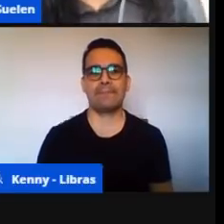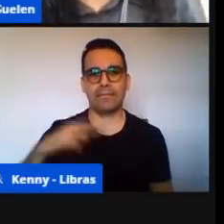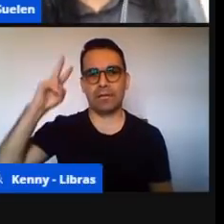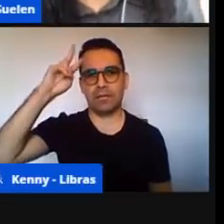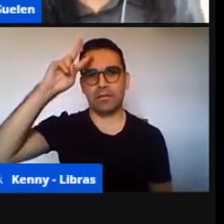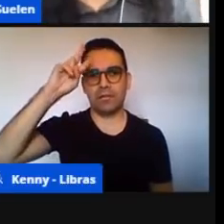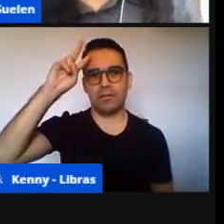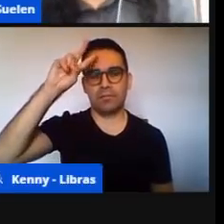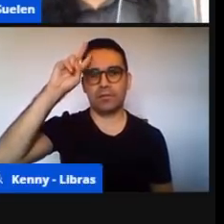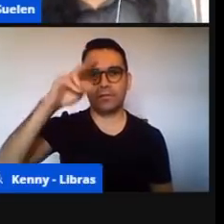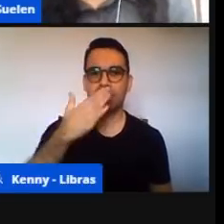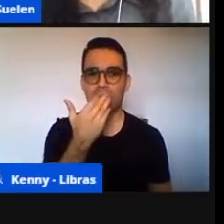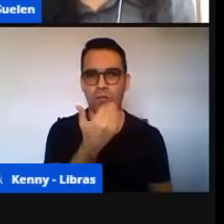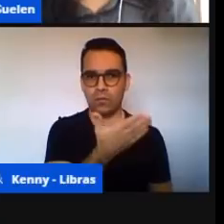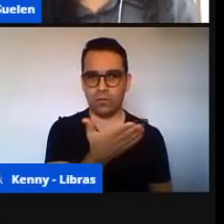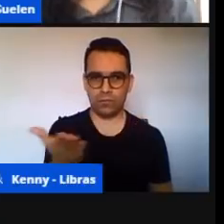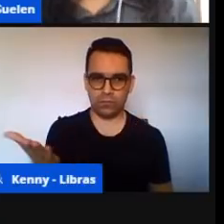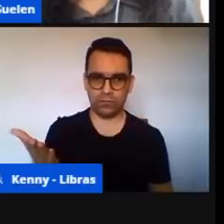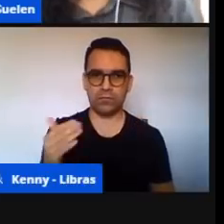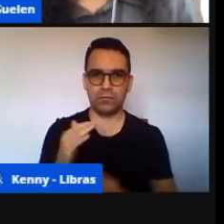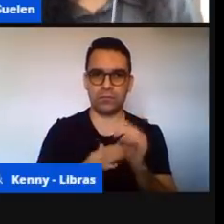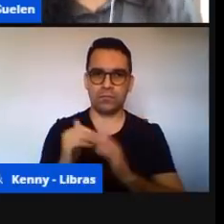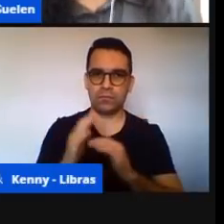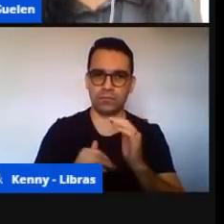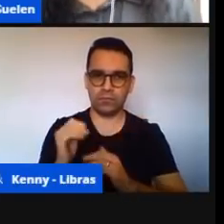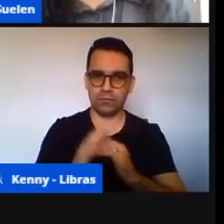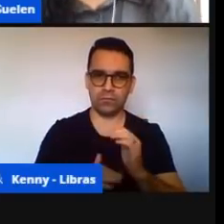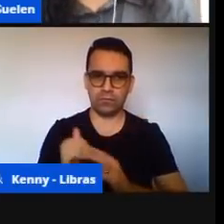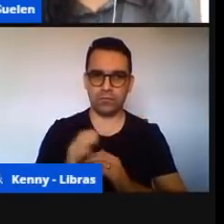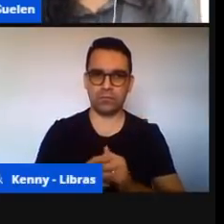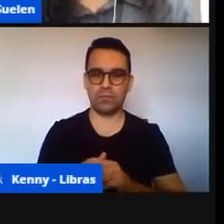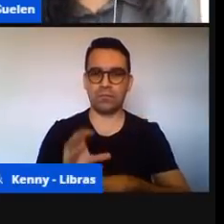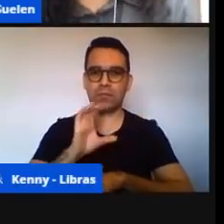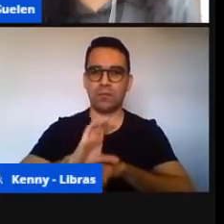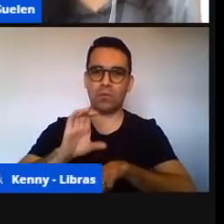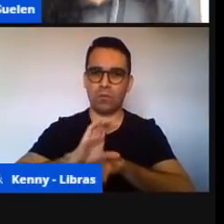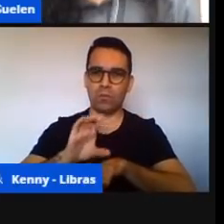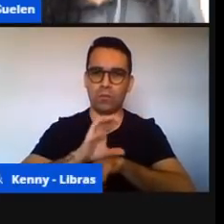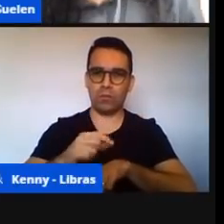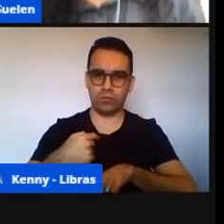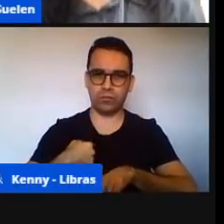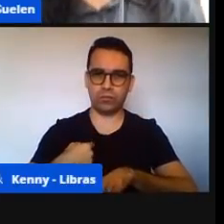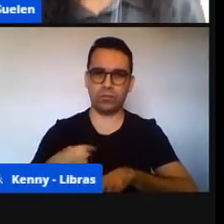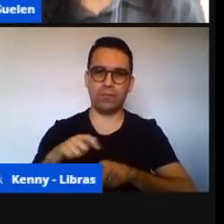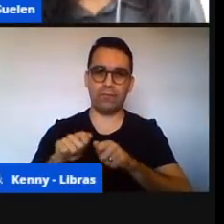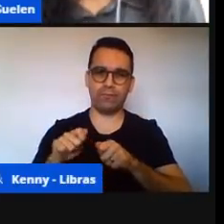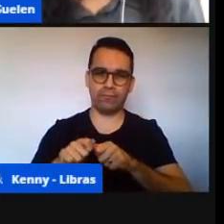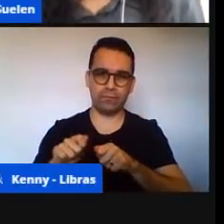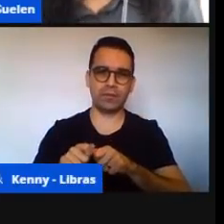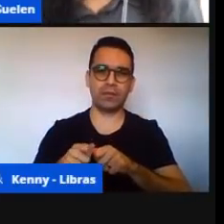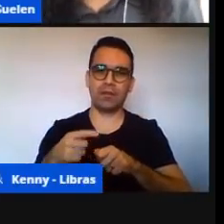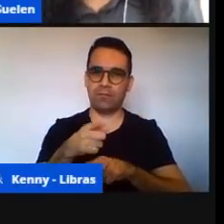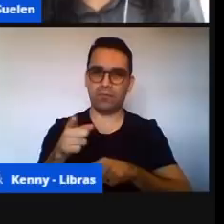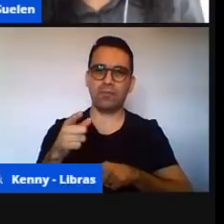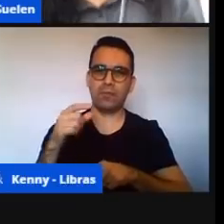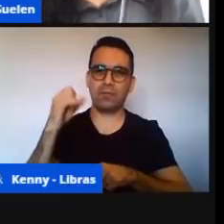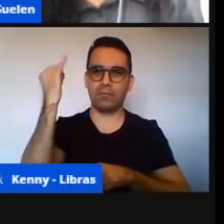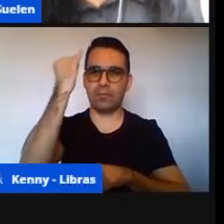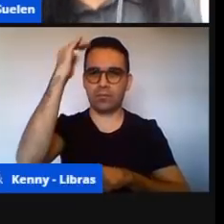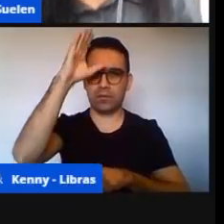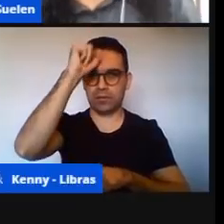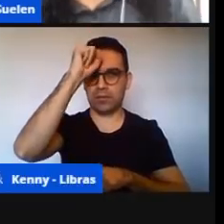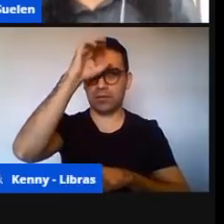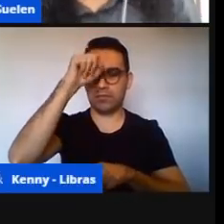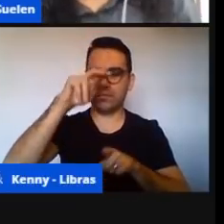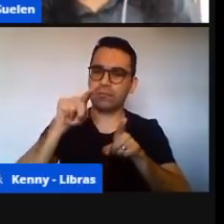para o pessoal durante a capacitação, né, durante os cursos de higiene e manipulação, lembrando que a gente